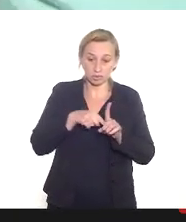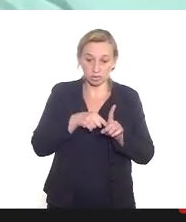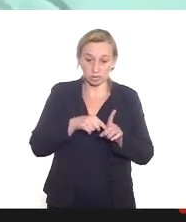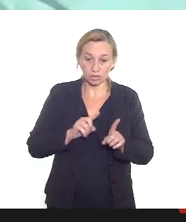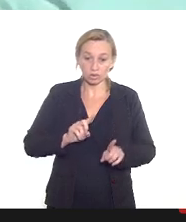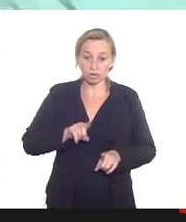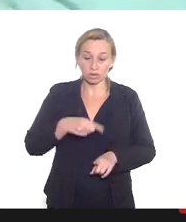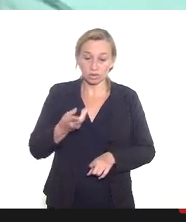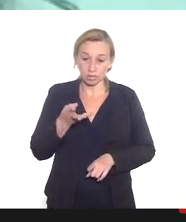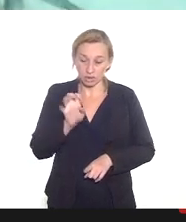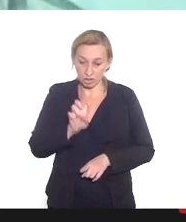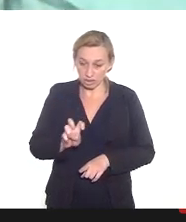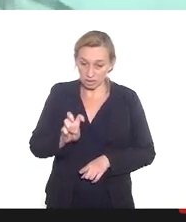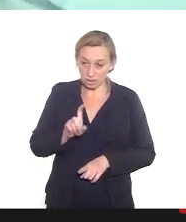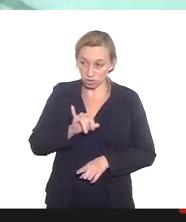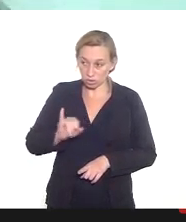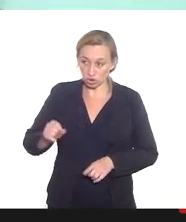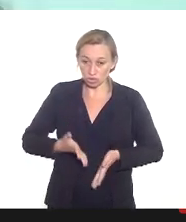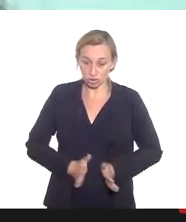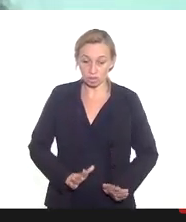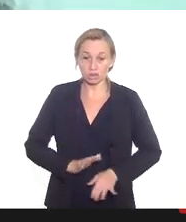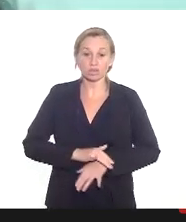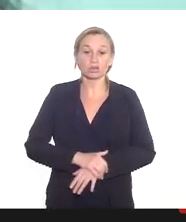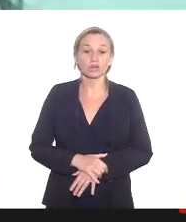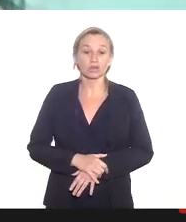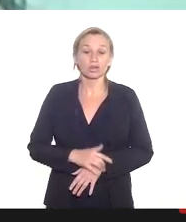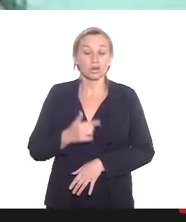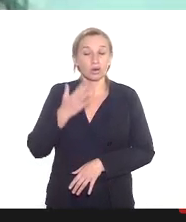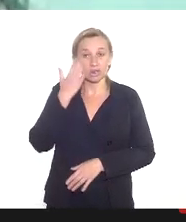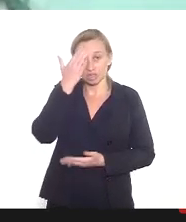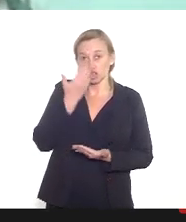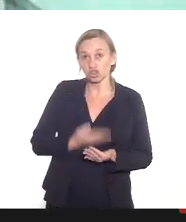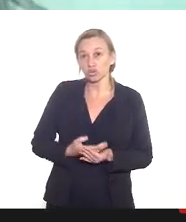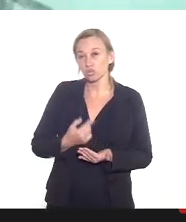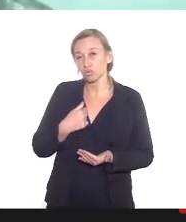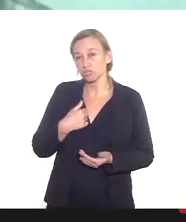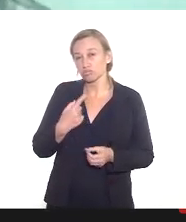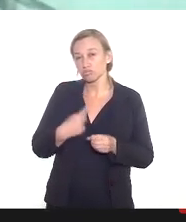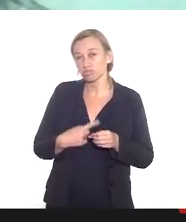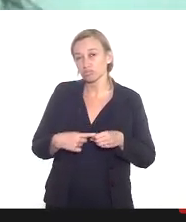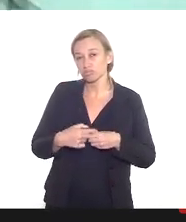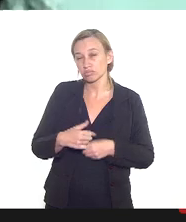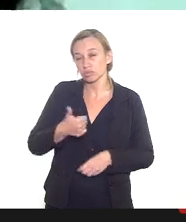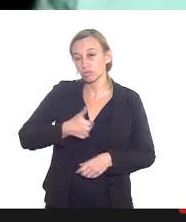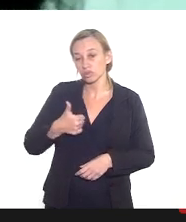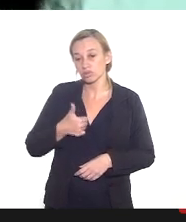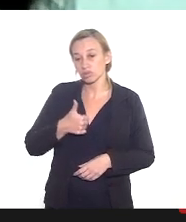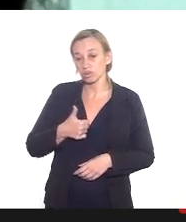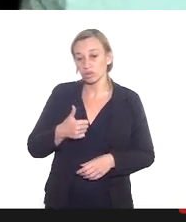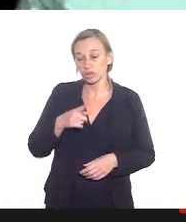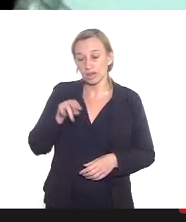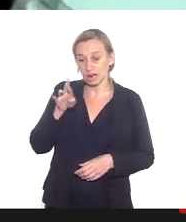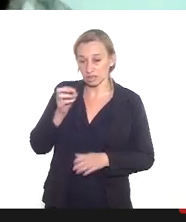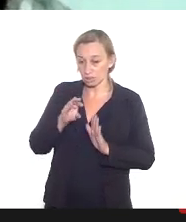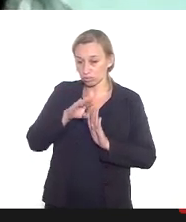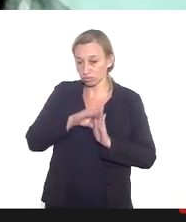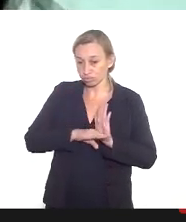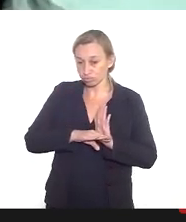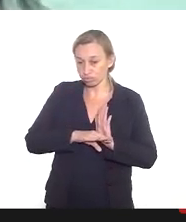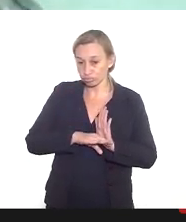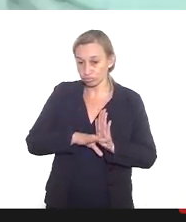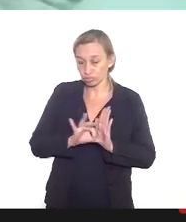acredito eu não estou enganada posso escolher os municípios a fazer o calendário tornando viável a vacinação de